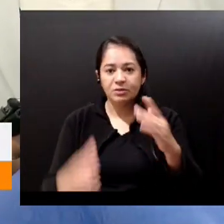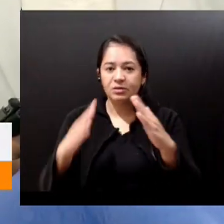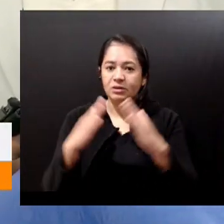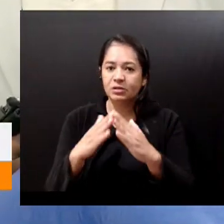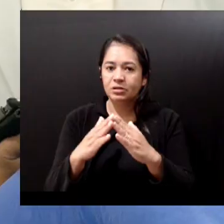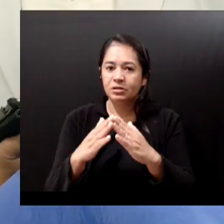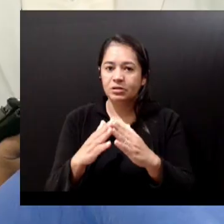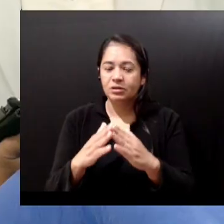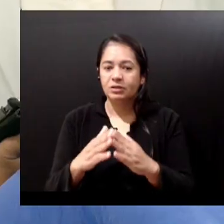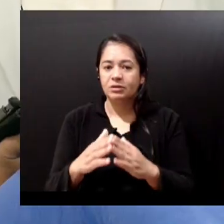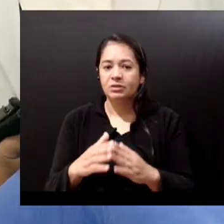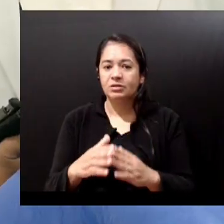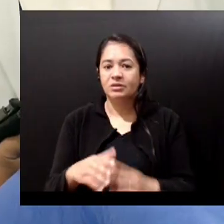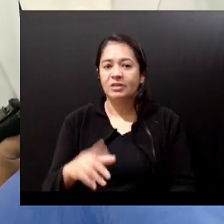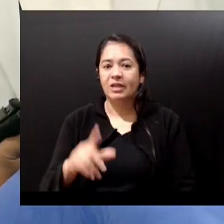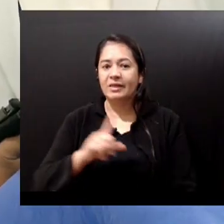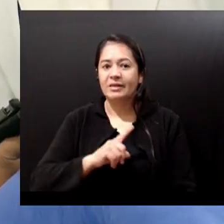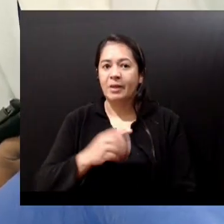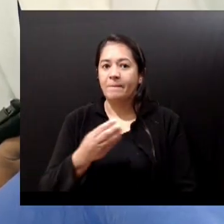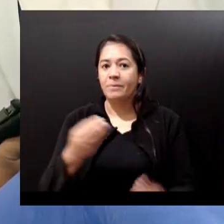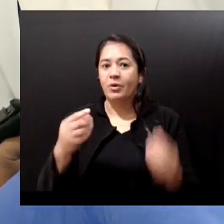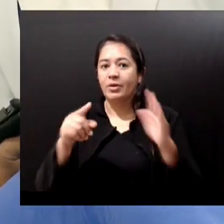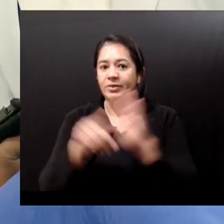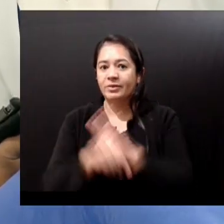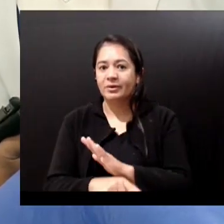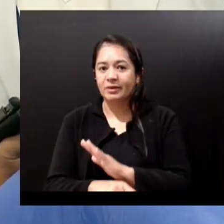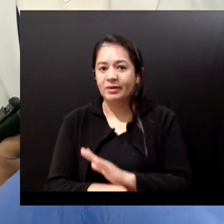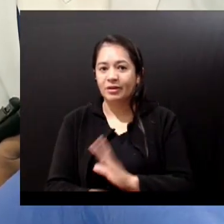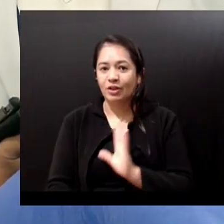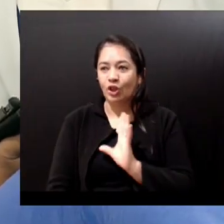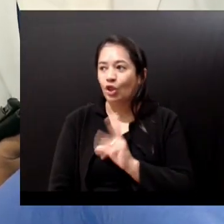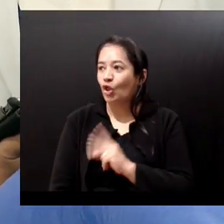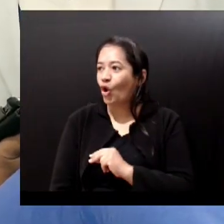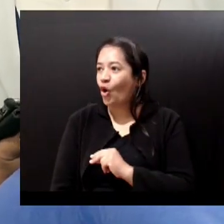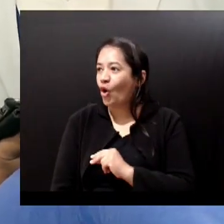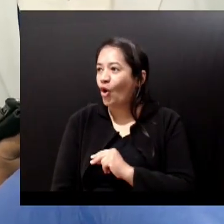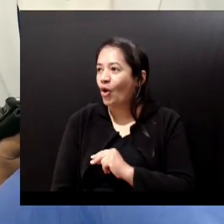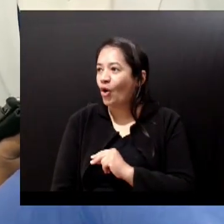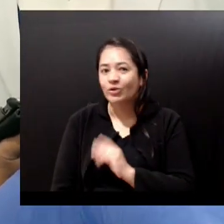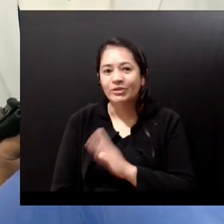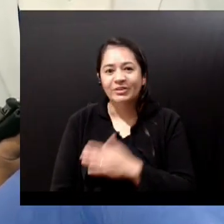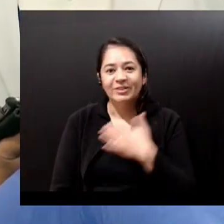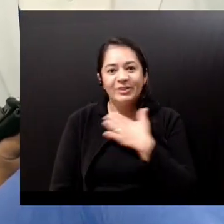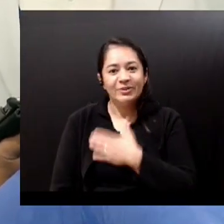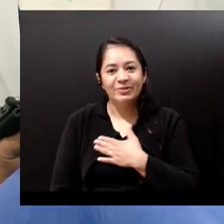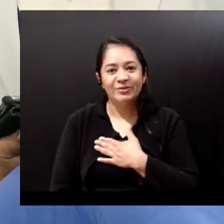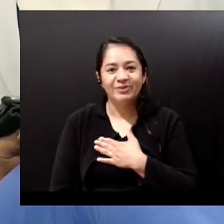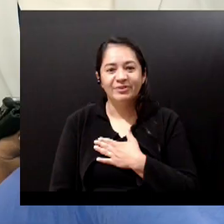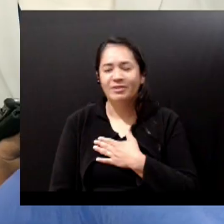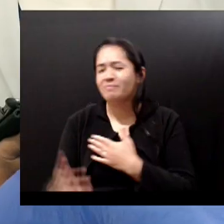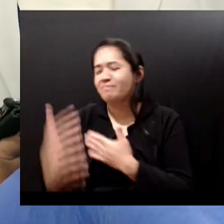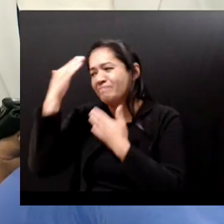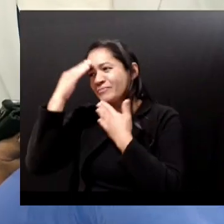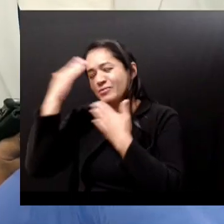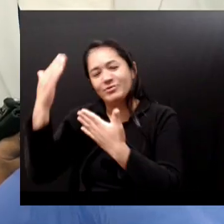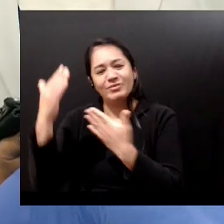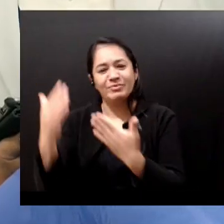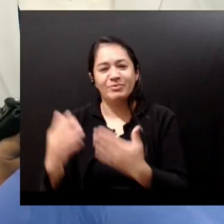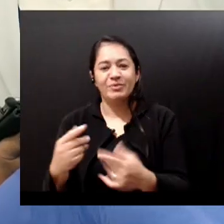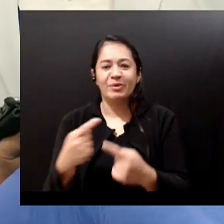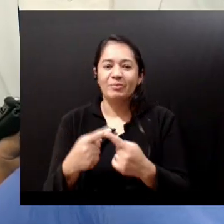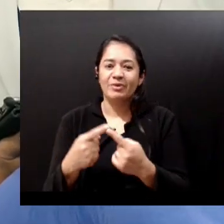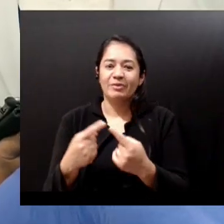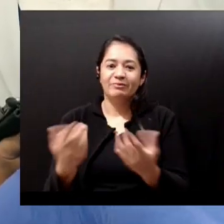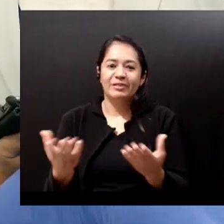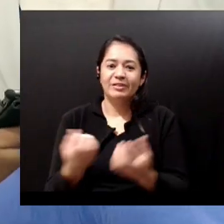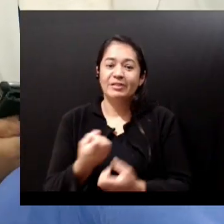gente tem bastante perguntas. Deixa eu ver que horas são. 8h46, e a gente batendo papo aqui, que gostoso. Muito obrigada, gente, por trazer essas informações,